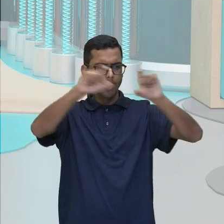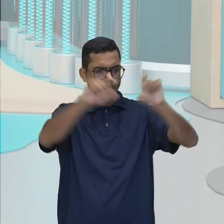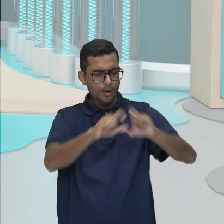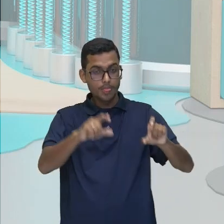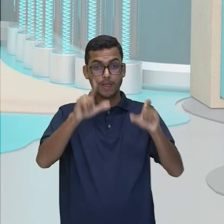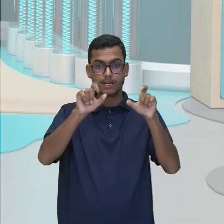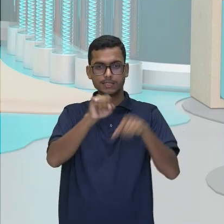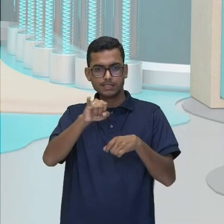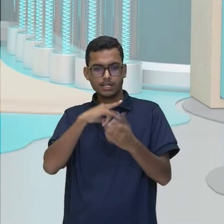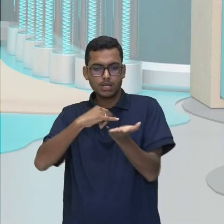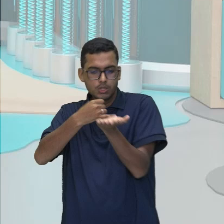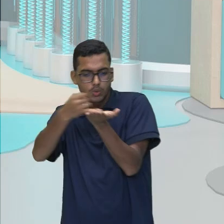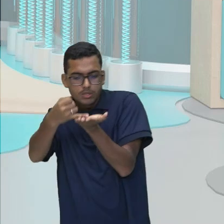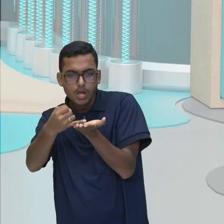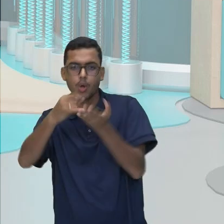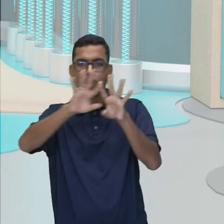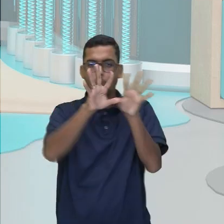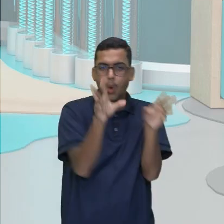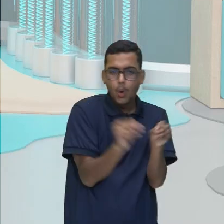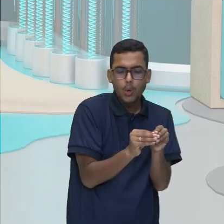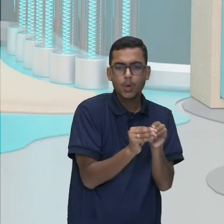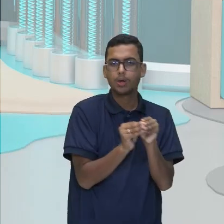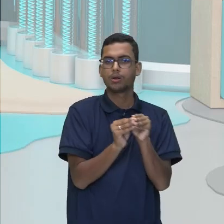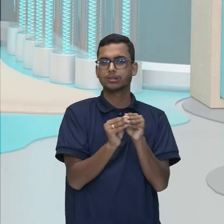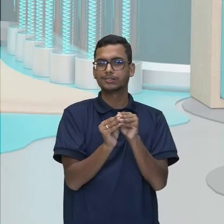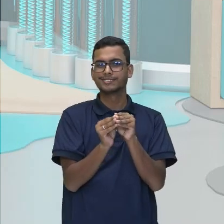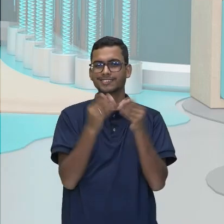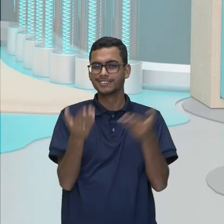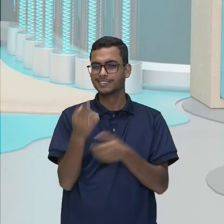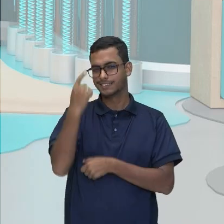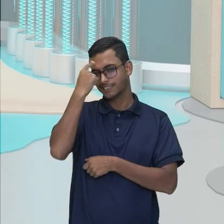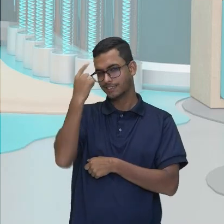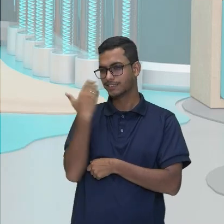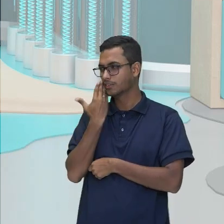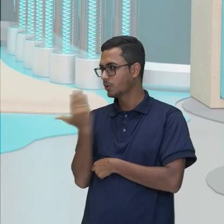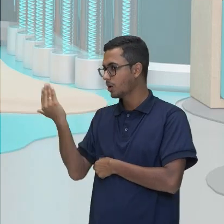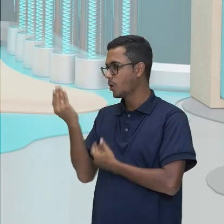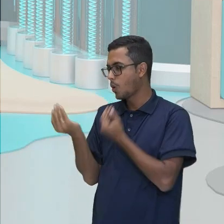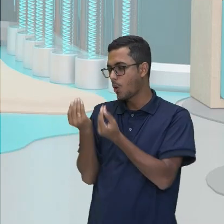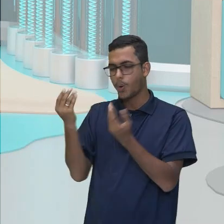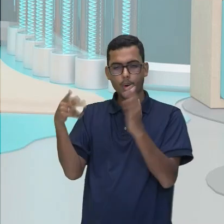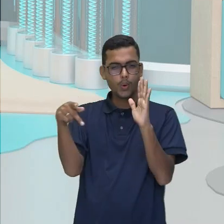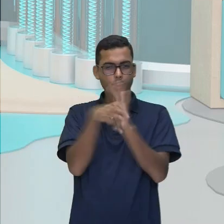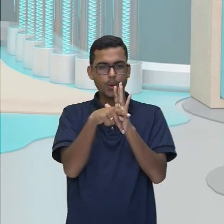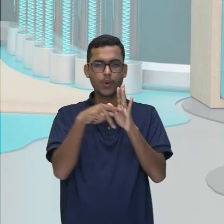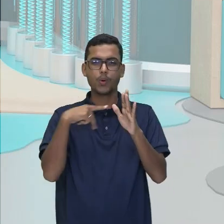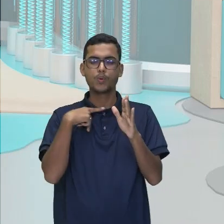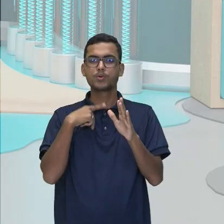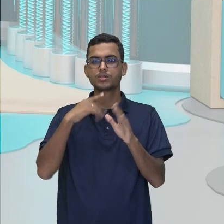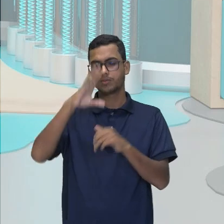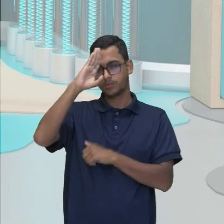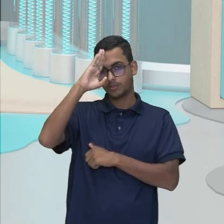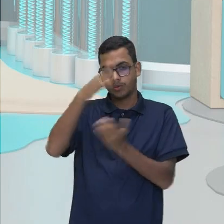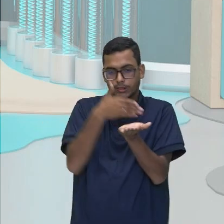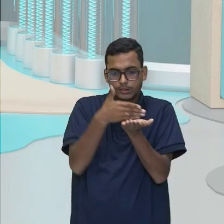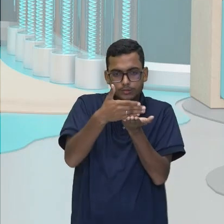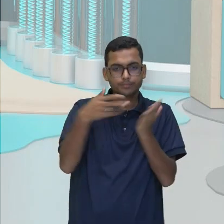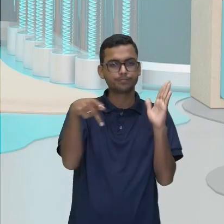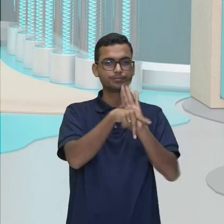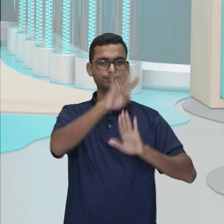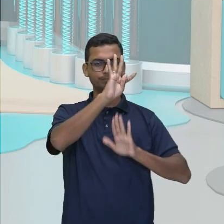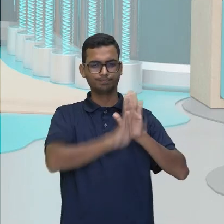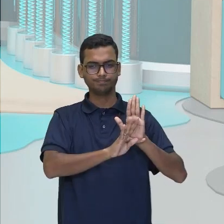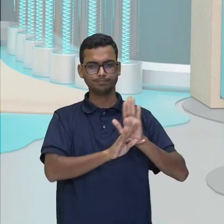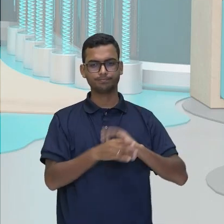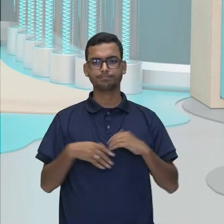Então, essa é a ideia deste óleo, é como se fosse a capa ali do seu texto. Então, como é que a gente